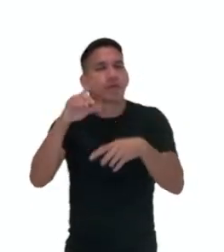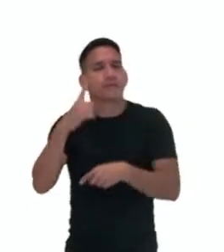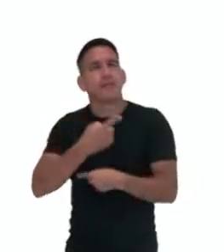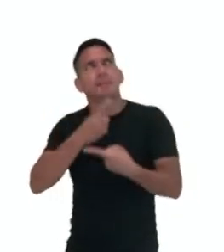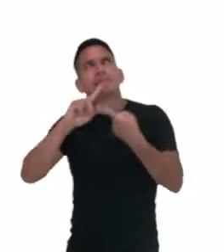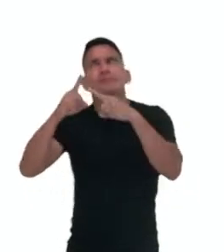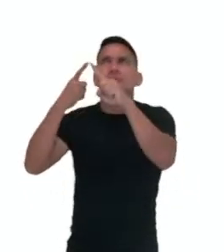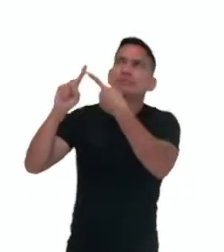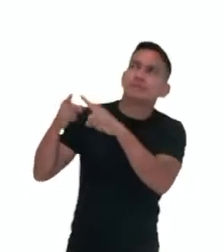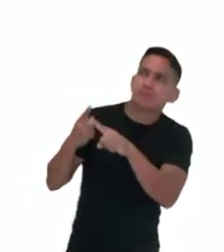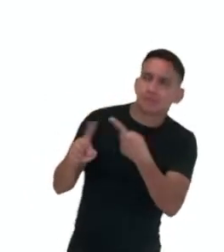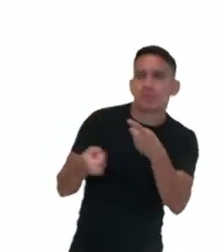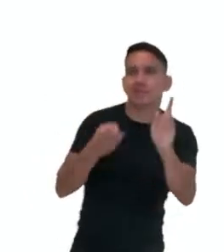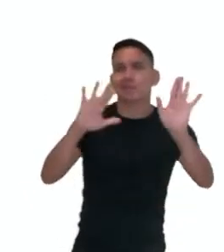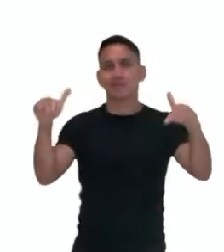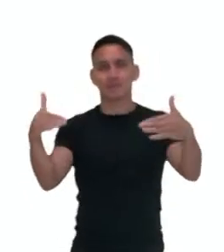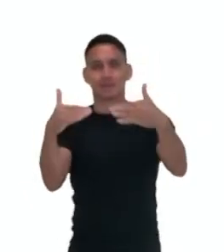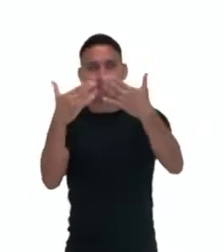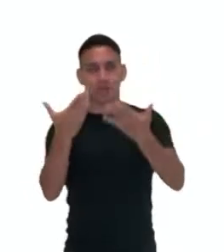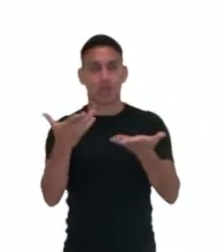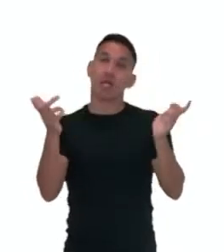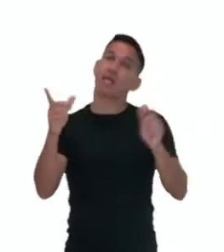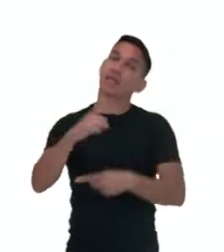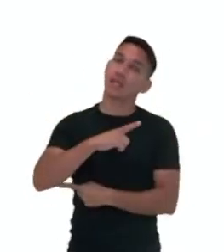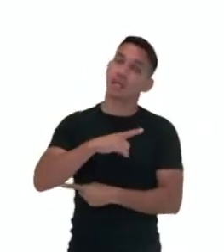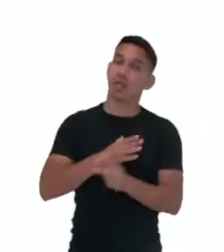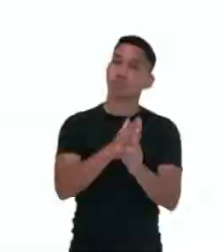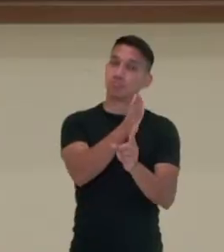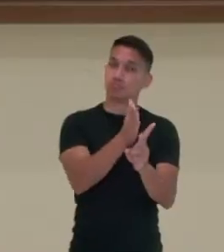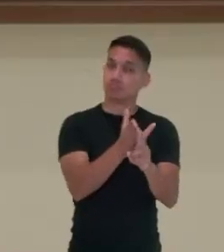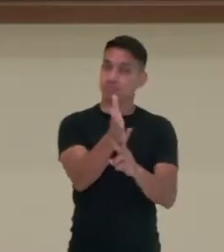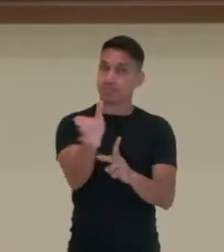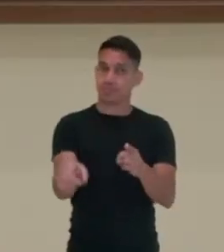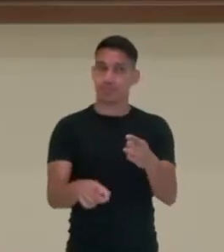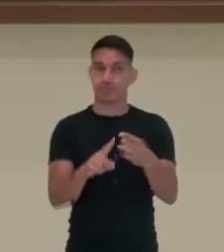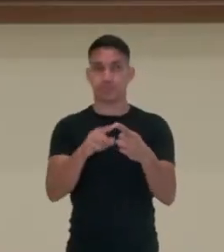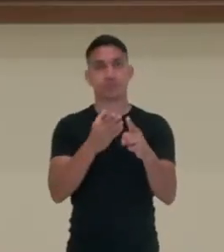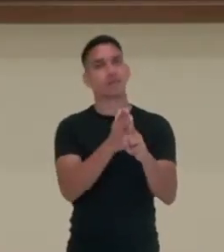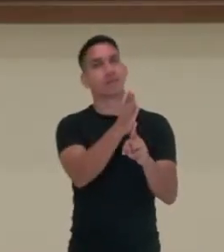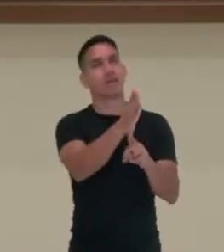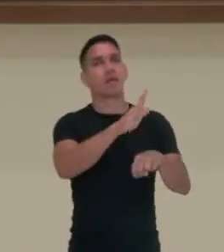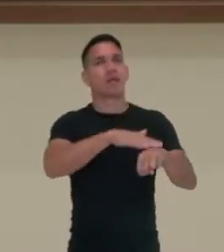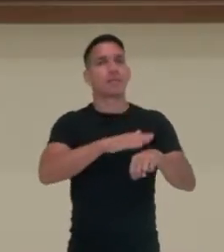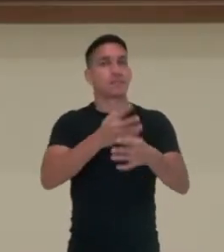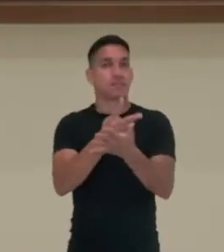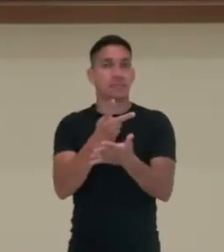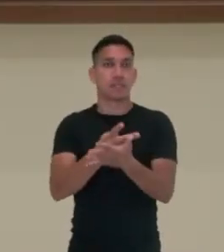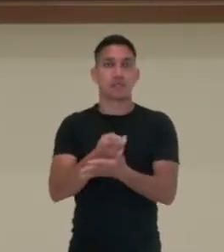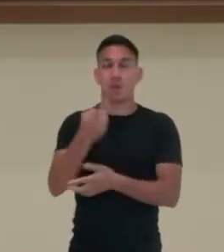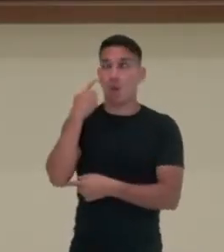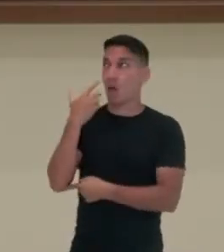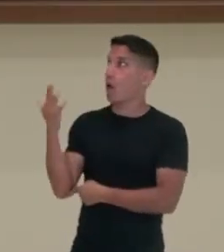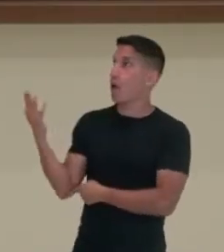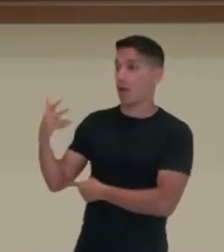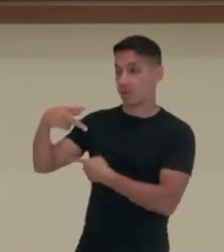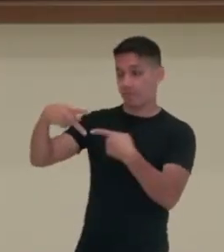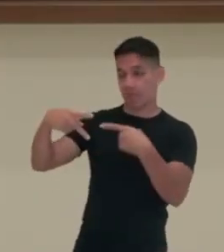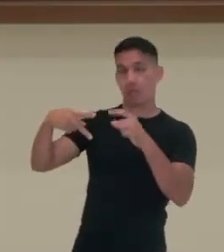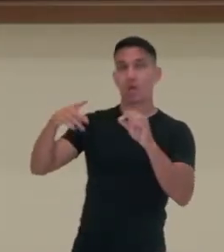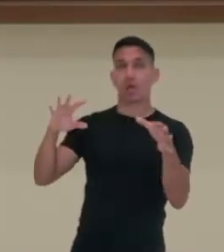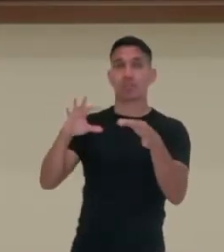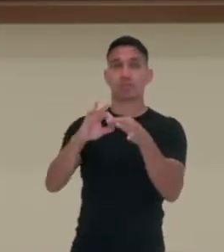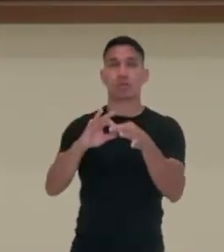essa probabilidade? Nós temos de duas formas essa indicação. Quando eu falo, sempre que eu tiver o P, eu estou trabalhando com